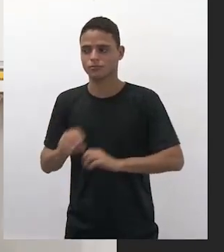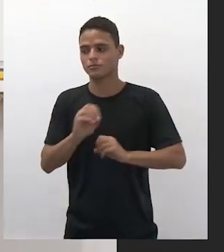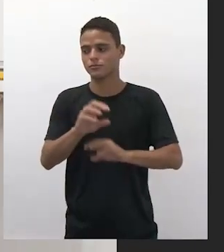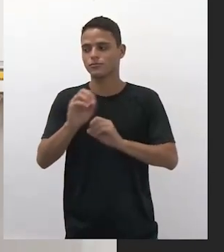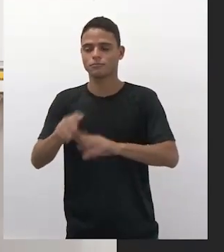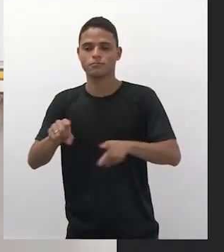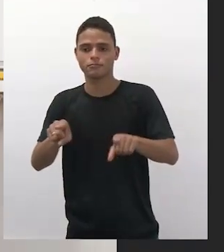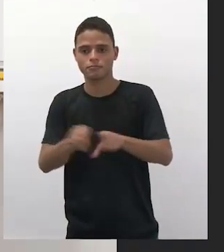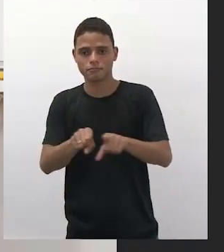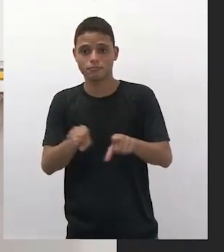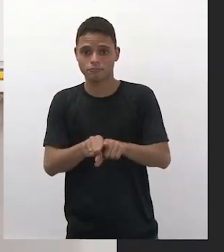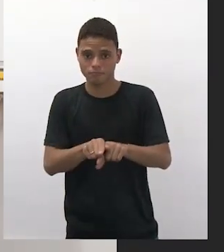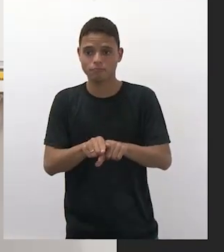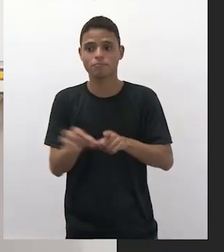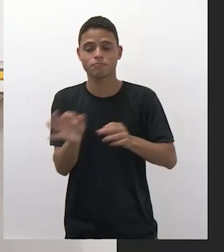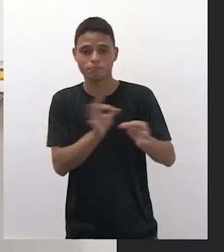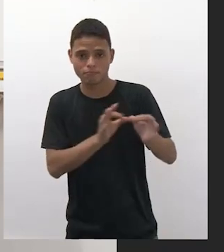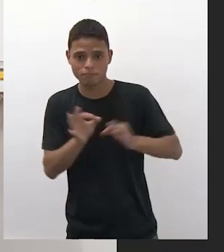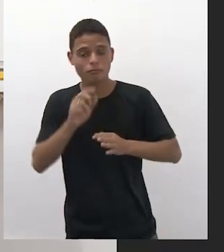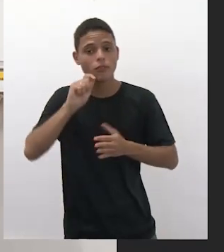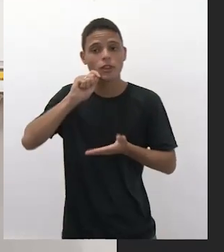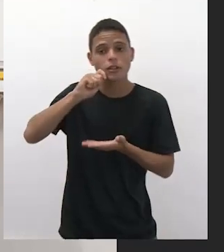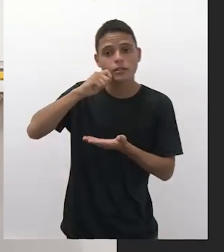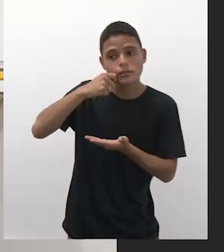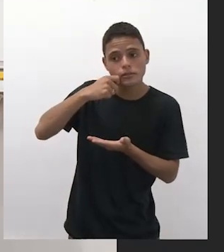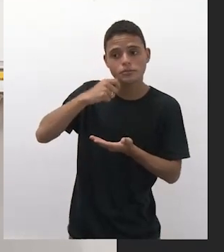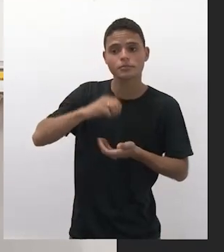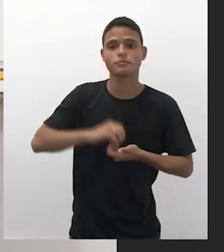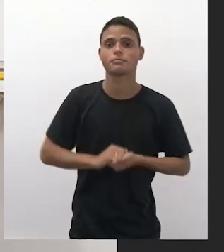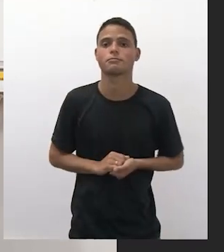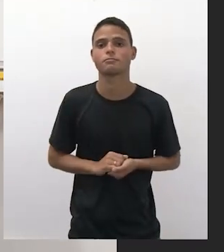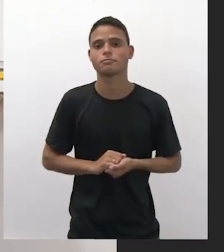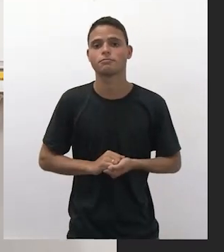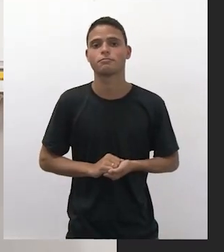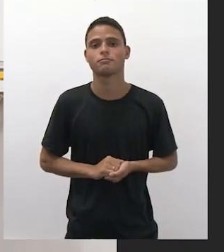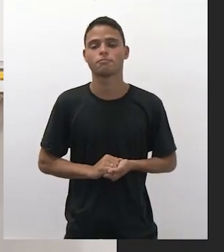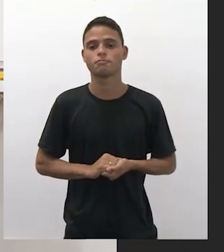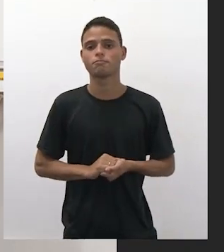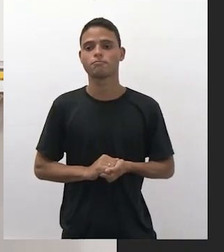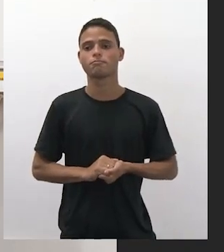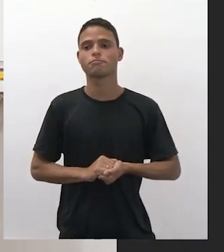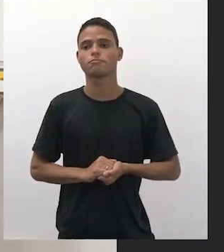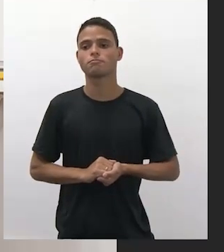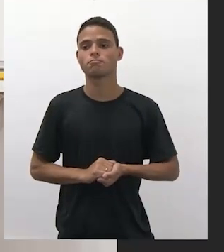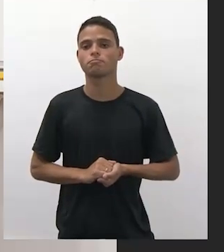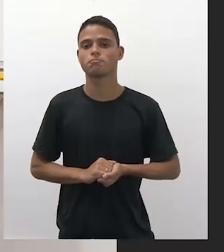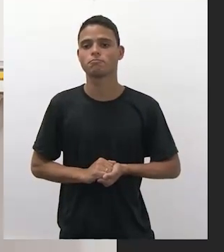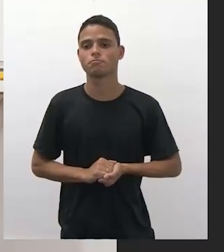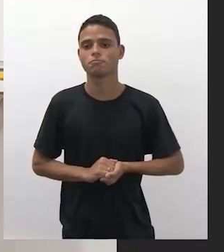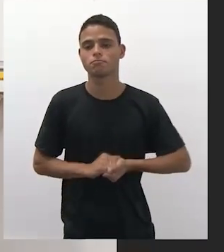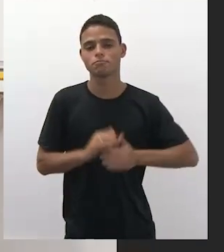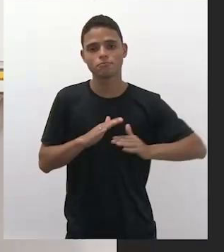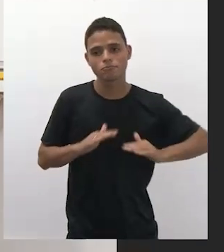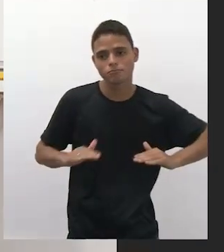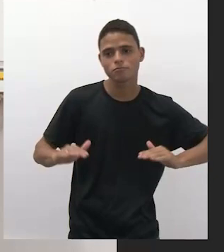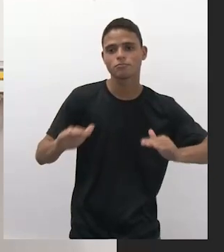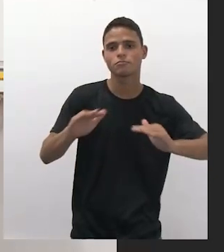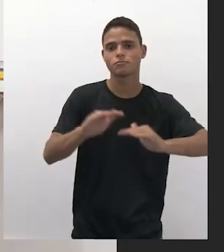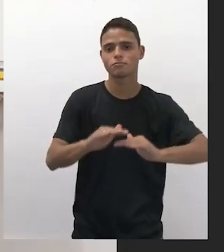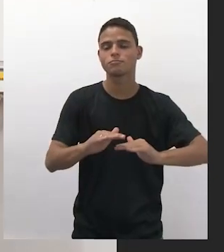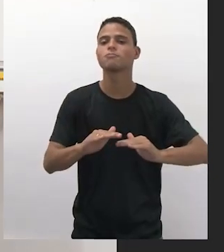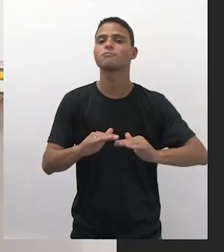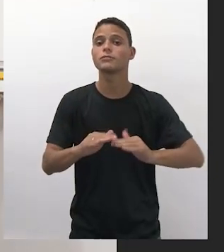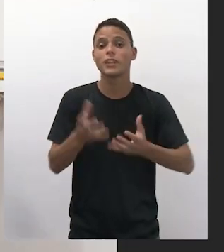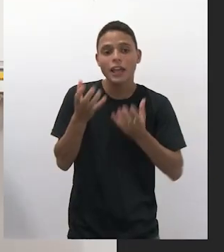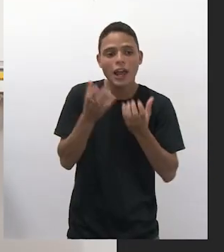fazer o pão de queijo, né? E todo mundo queria comer naquela